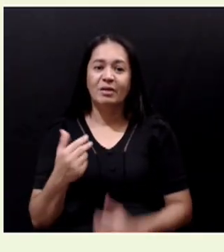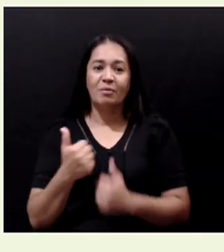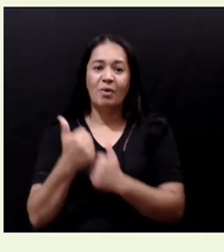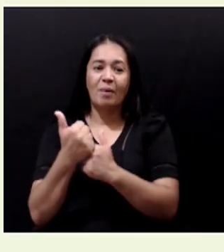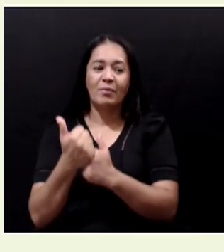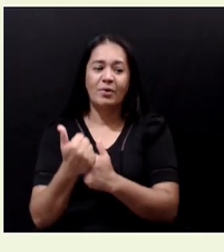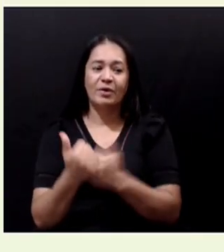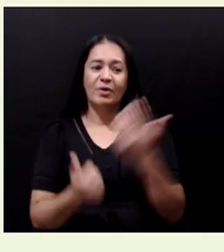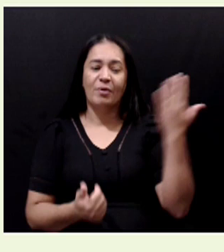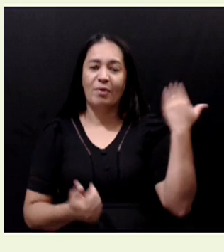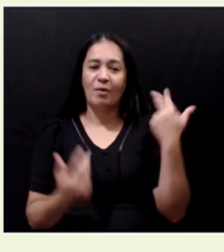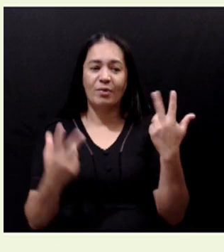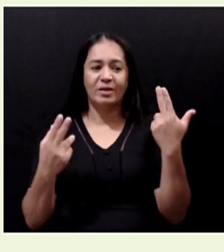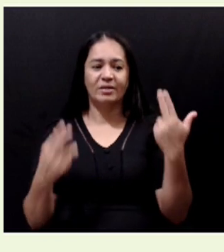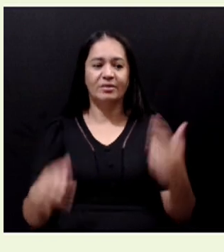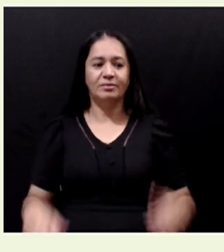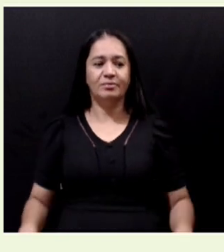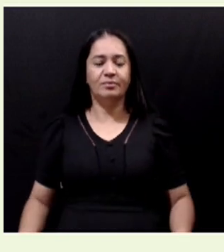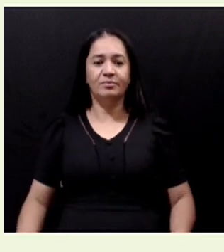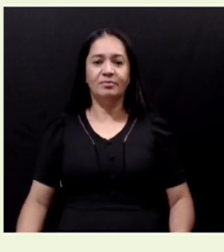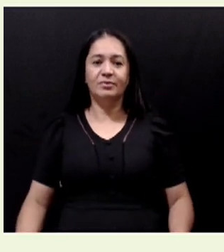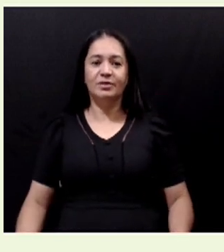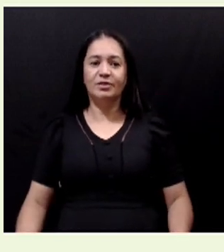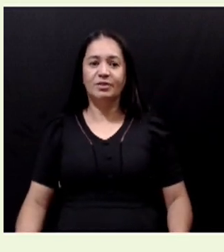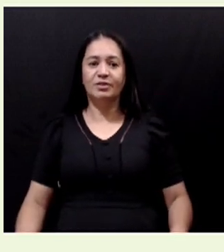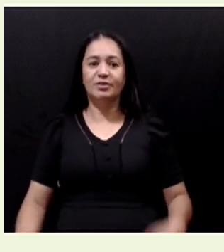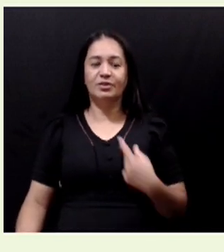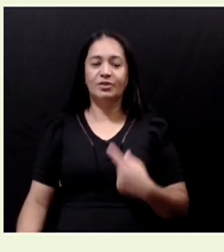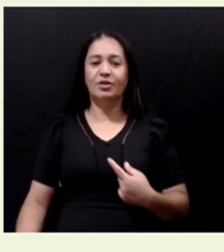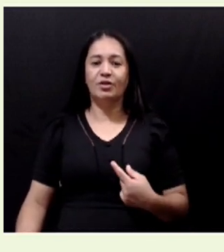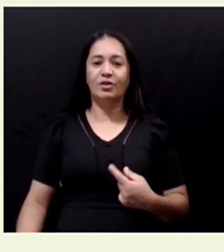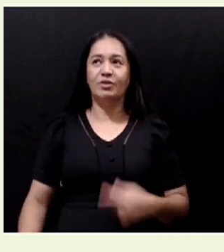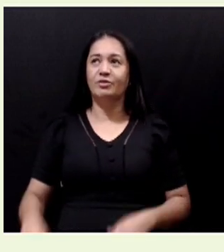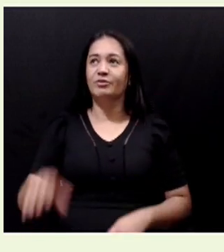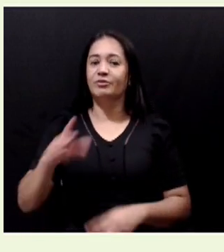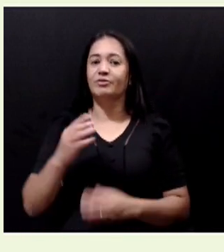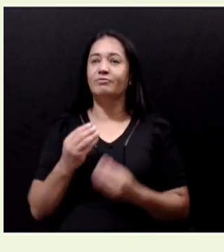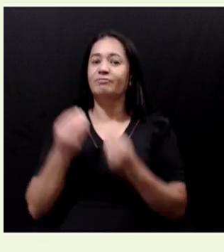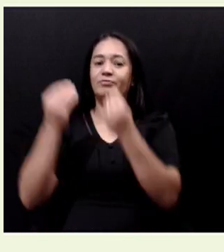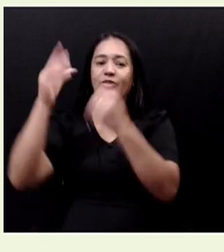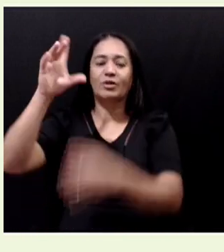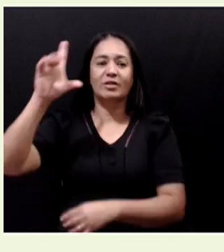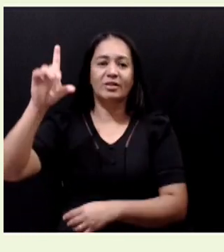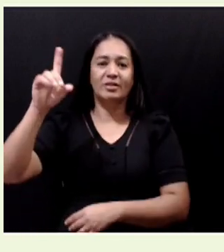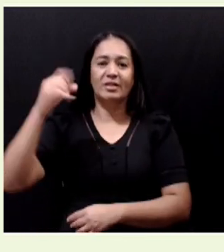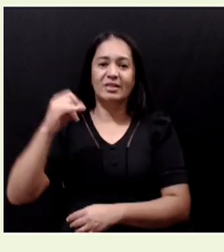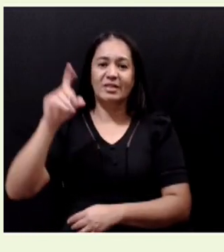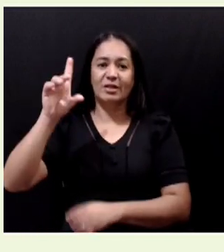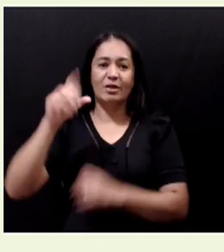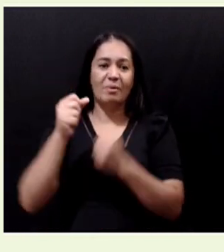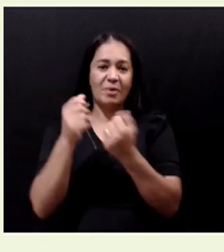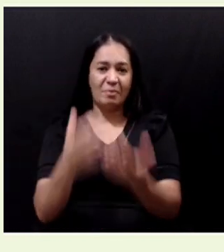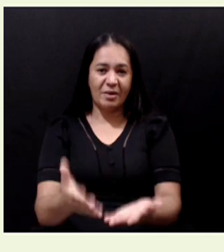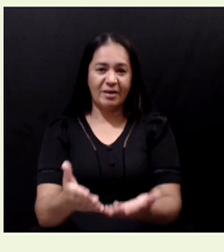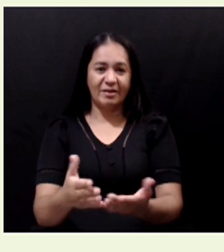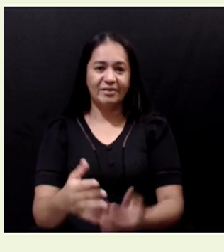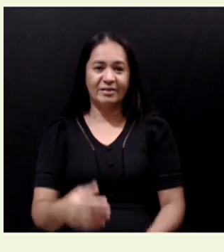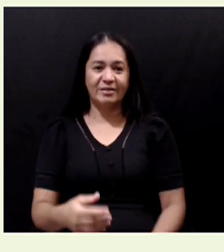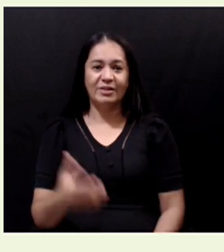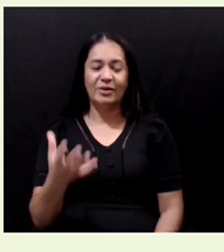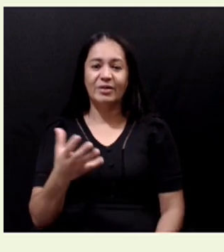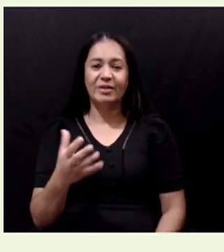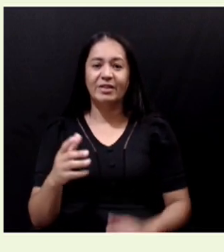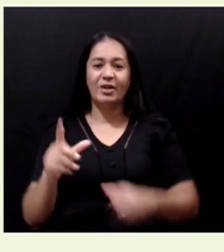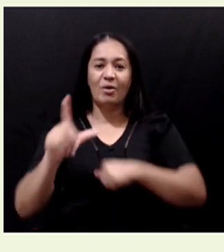fechado. E a gente colocou nas mãos de Deus, que se fosse da vontade de Deus, ele ia preparar. E eu queria uma loja aqui próximo